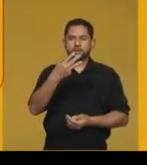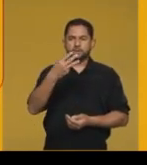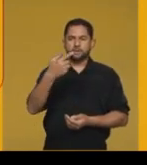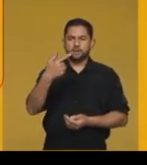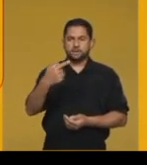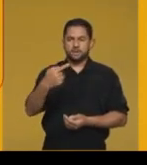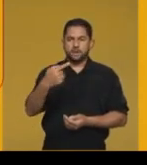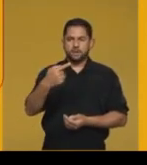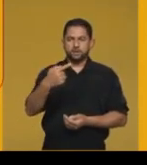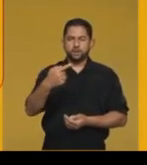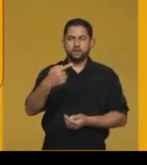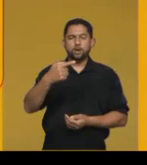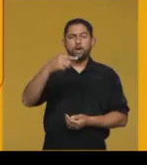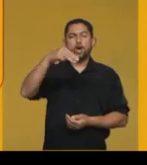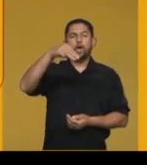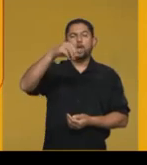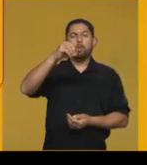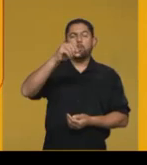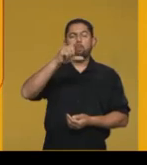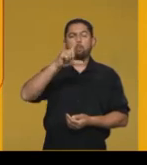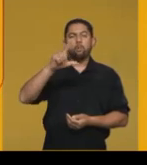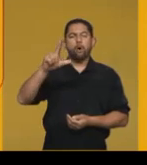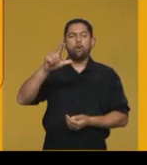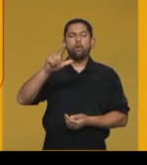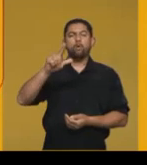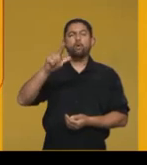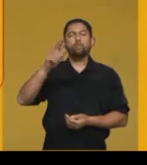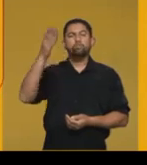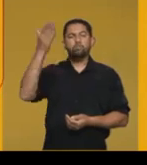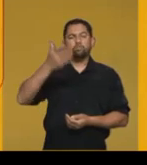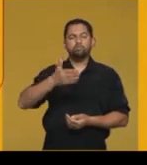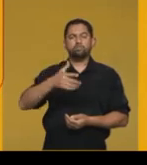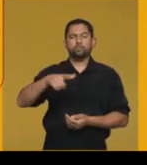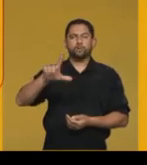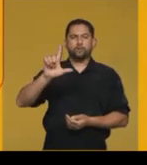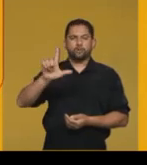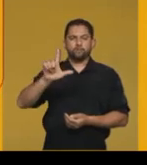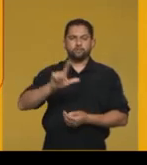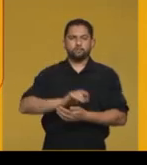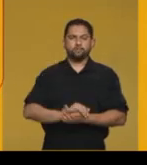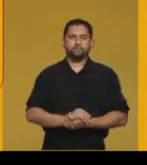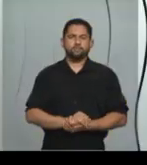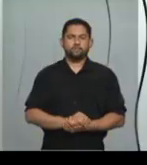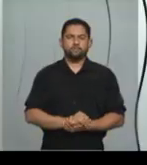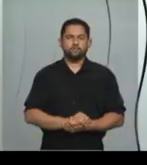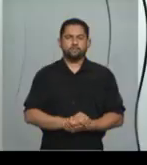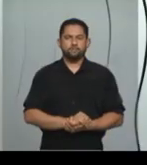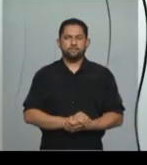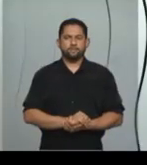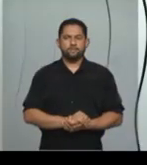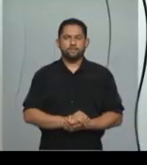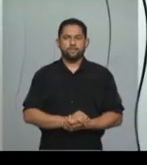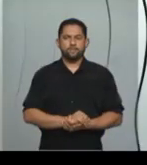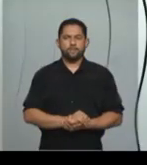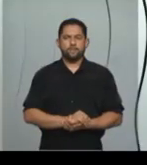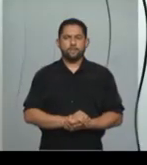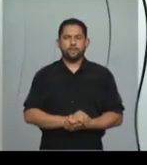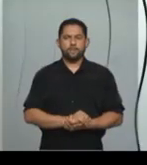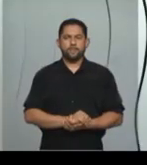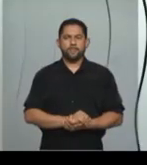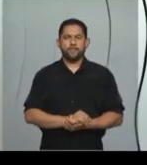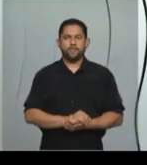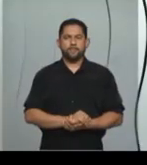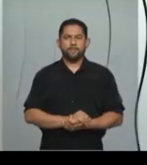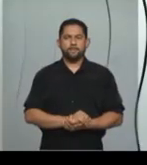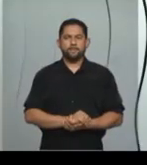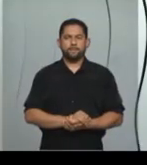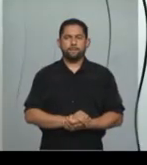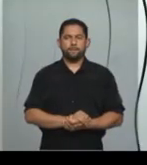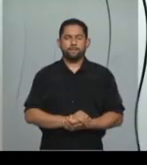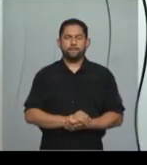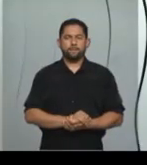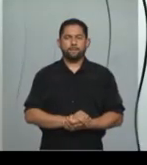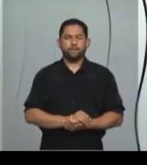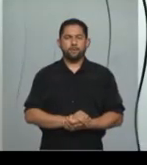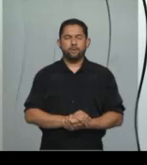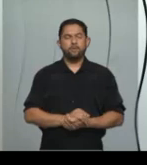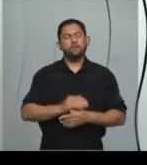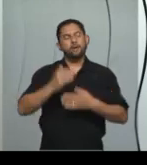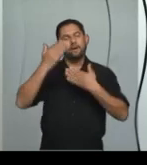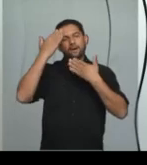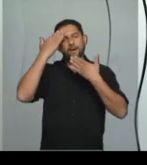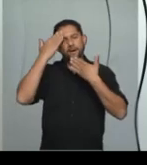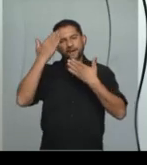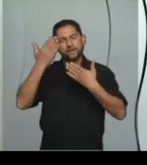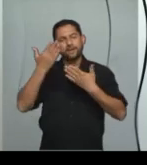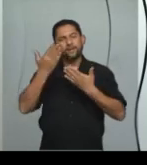4,37 mols por litro, ok? Bom, eu quero agradecer vocês por esse